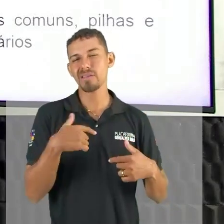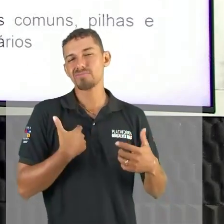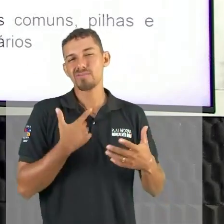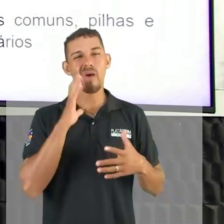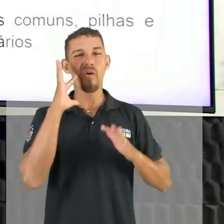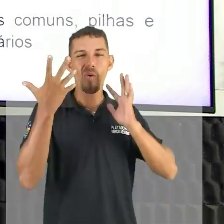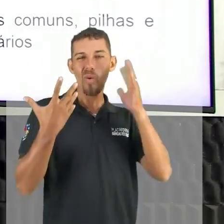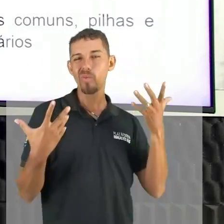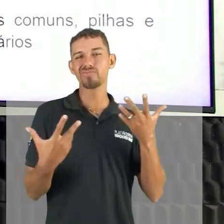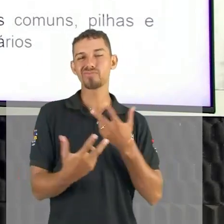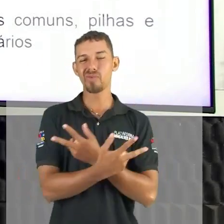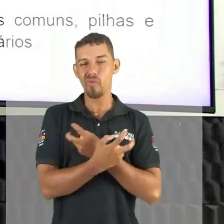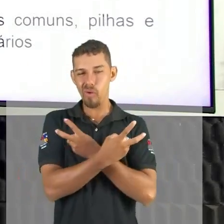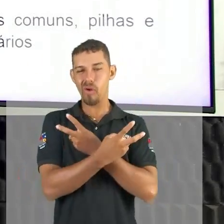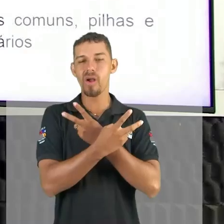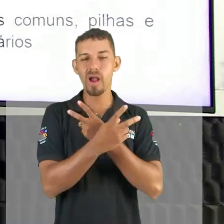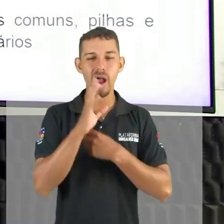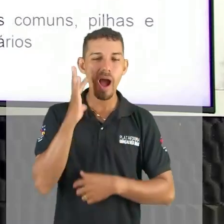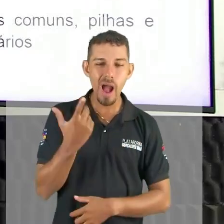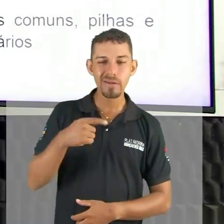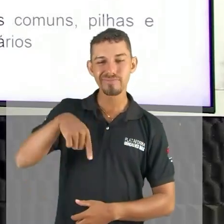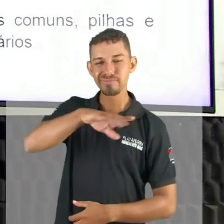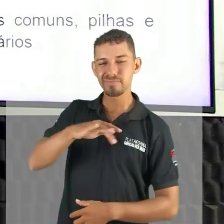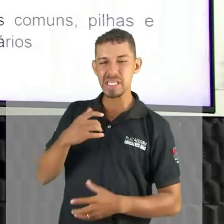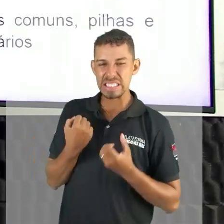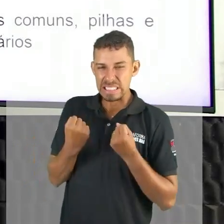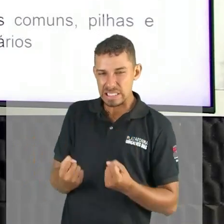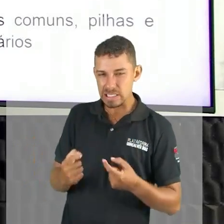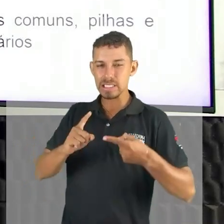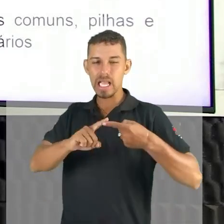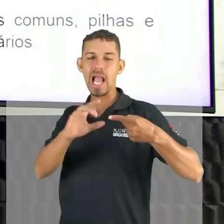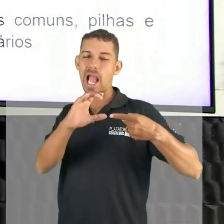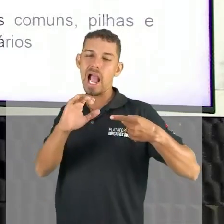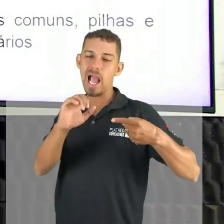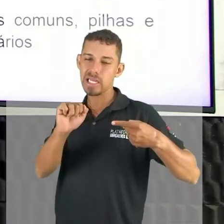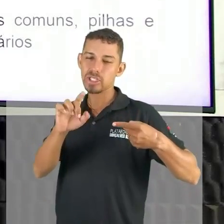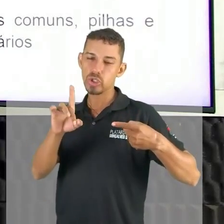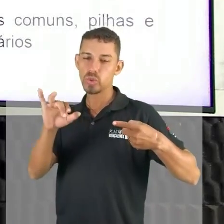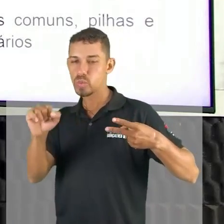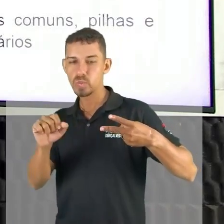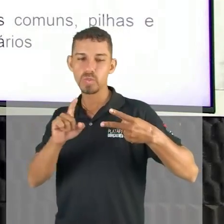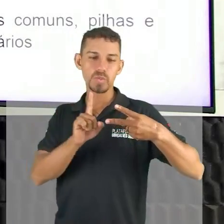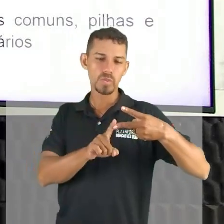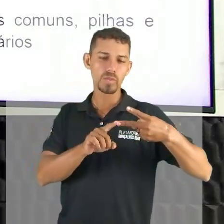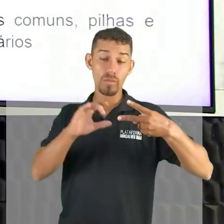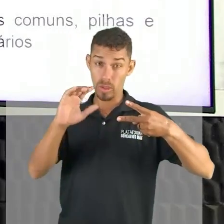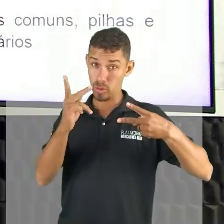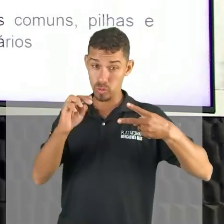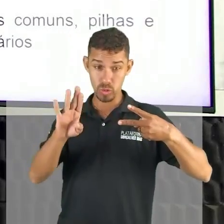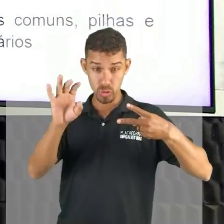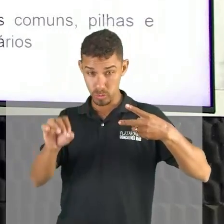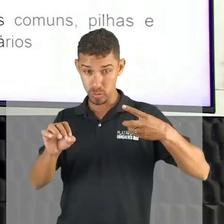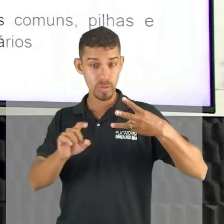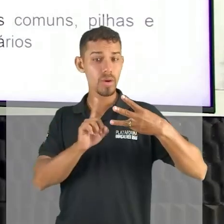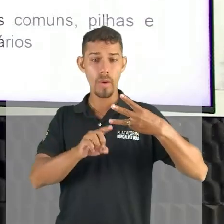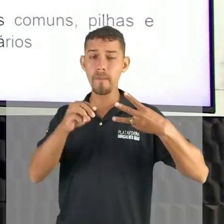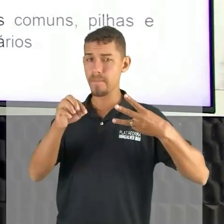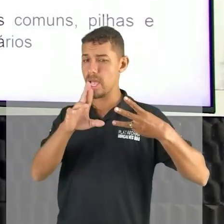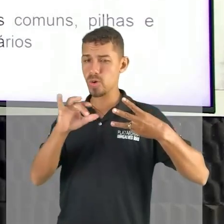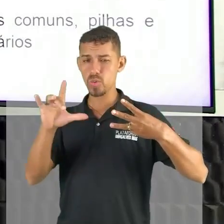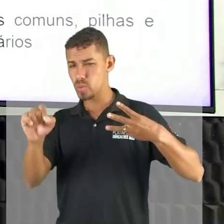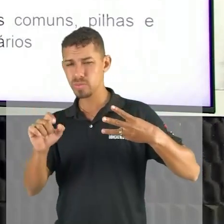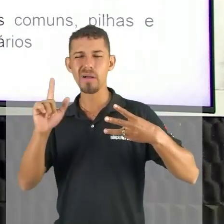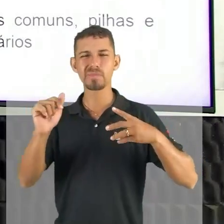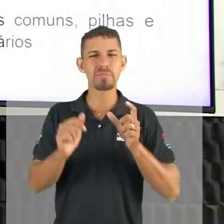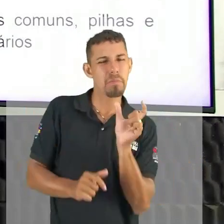esses elementos estão metais pesados como o cádmio, o chumbo e o mercúrio, componentes de pilhas e baterias que são